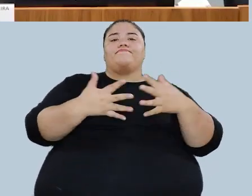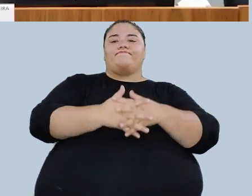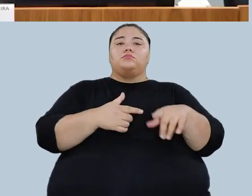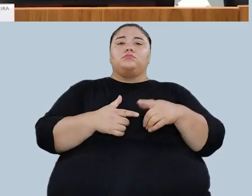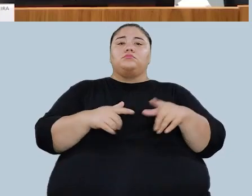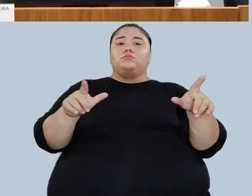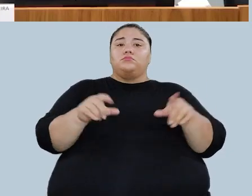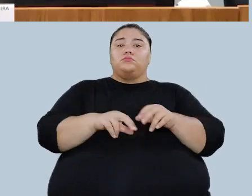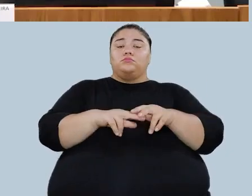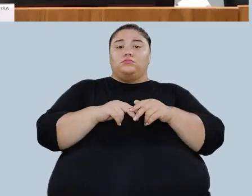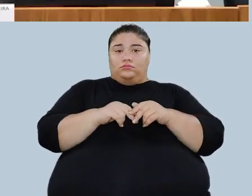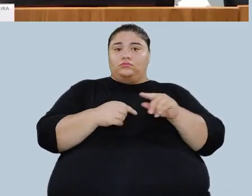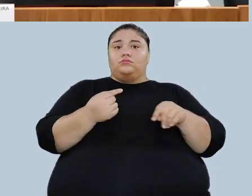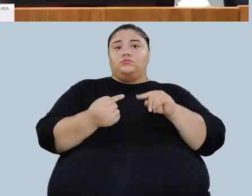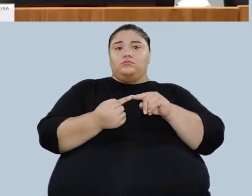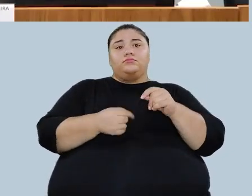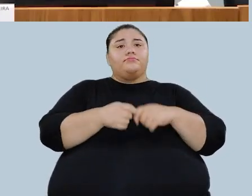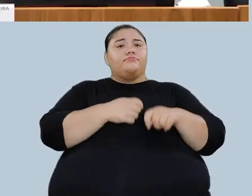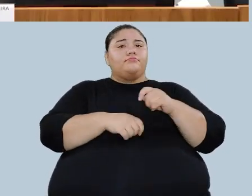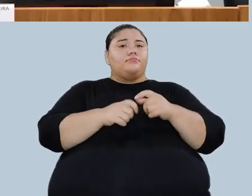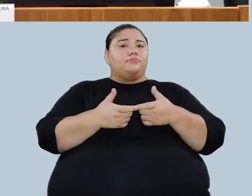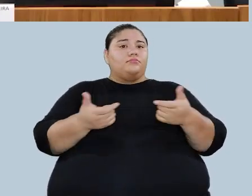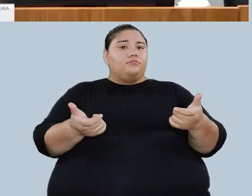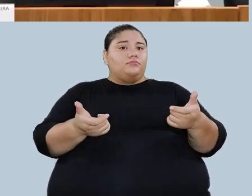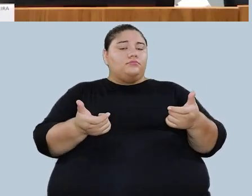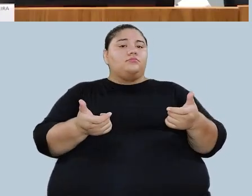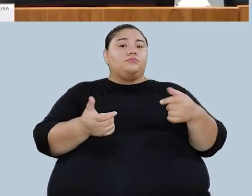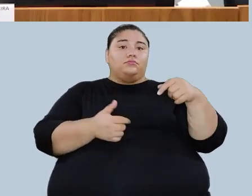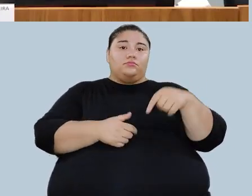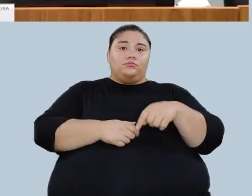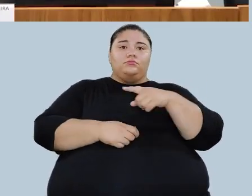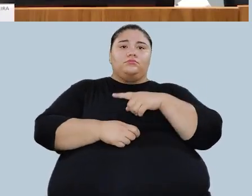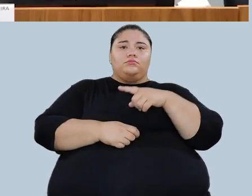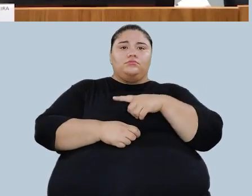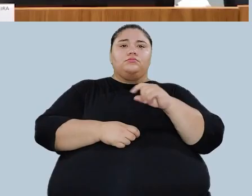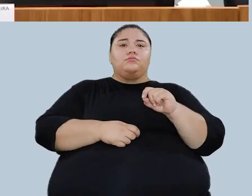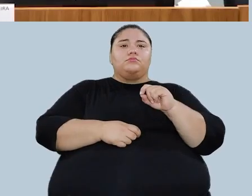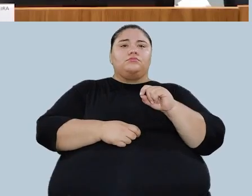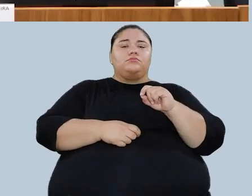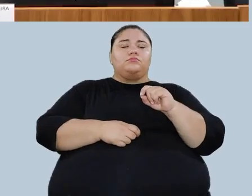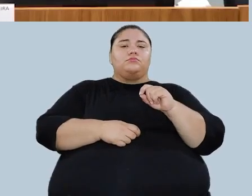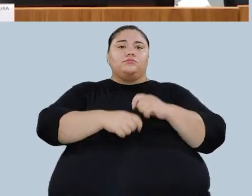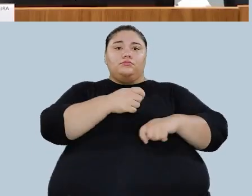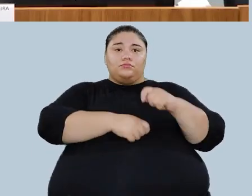conflitividade. E é por isso que o fato gerador dessas operações é tão amplo, né? Aqui, essa